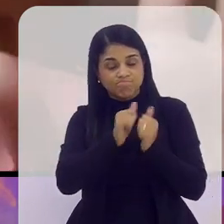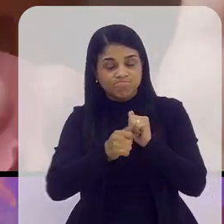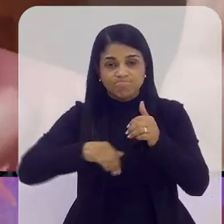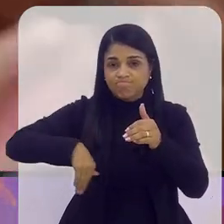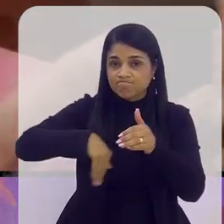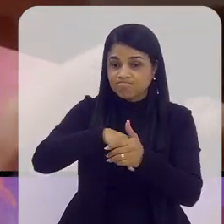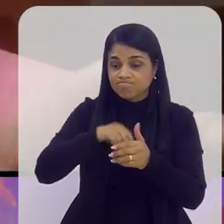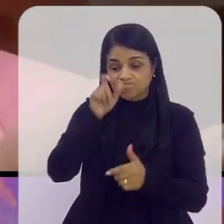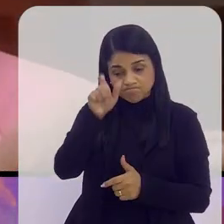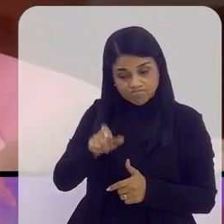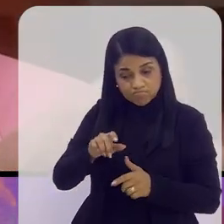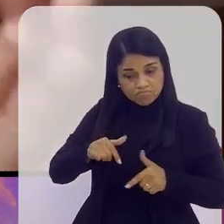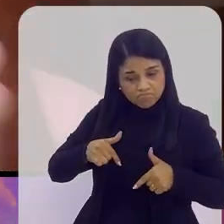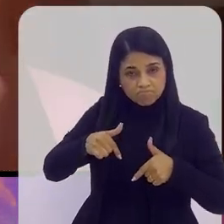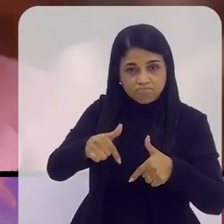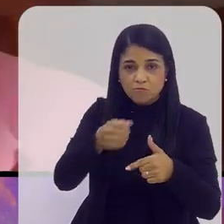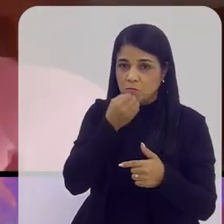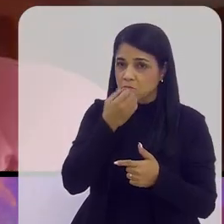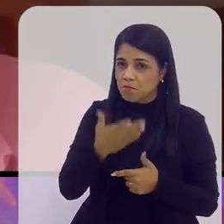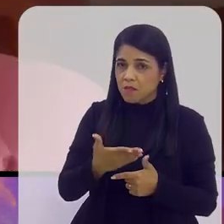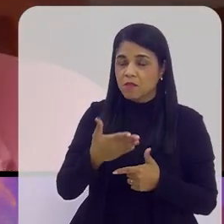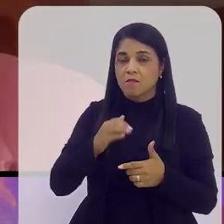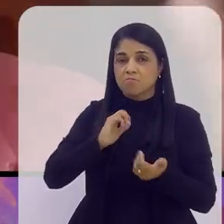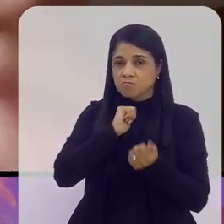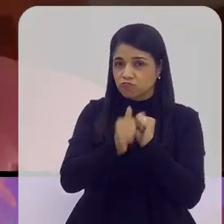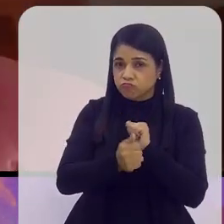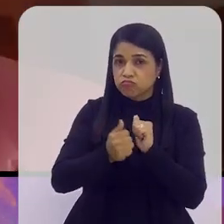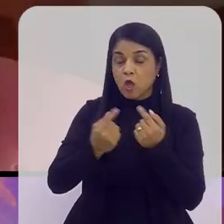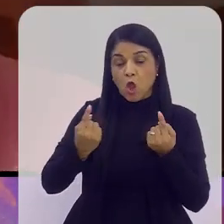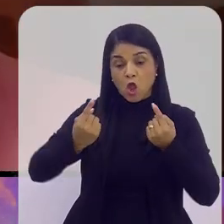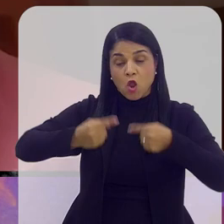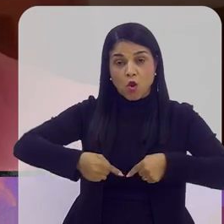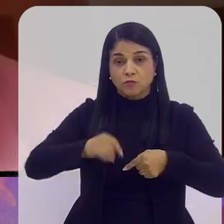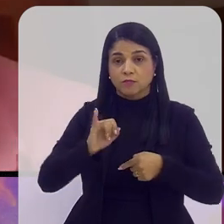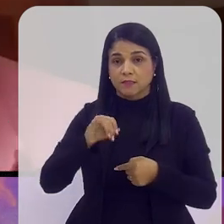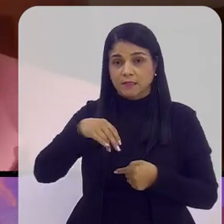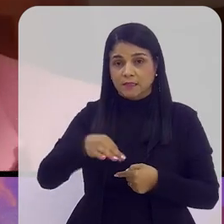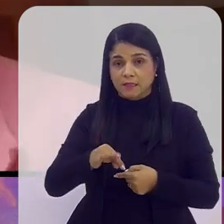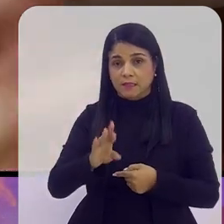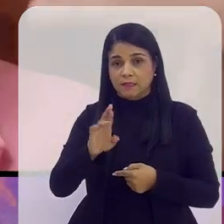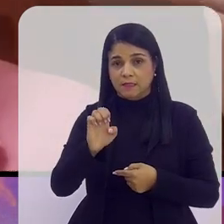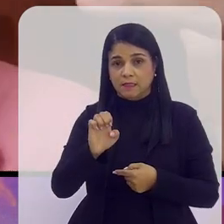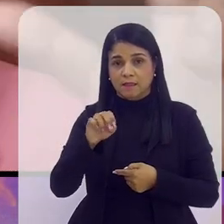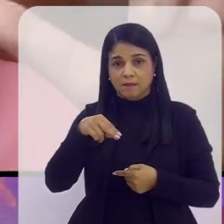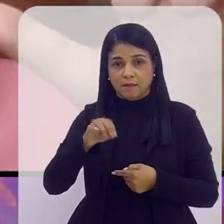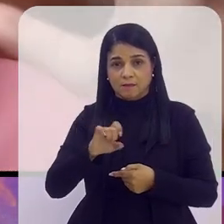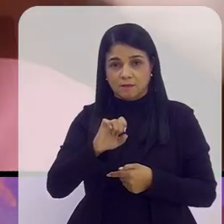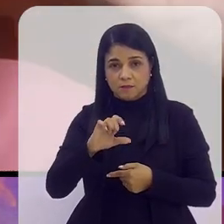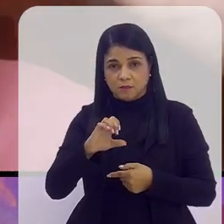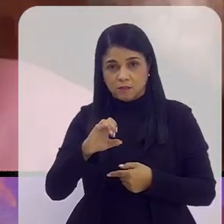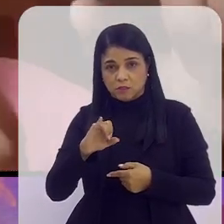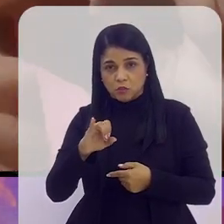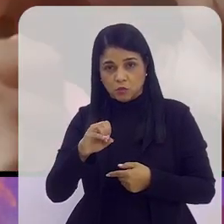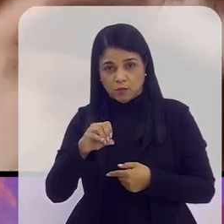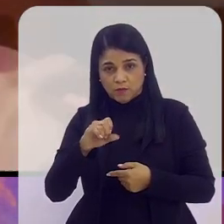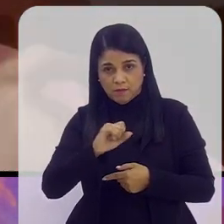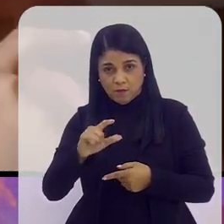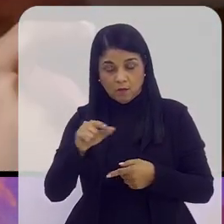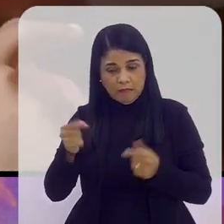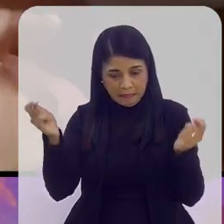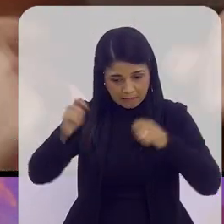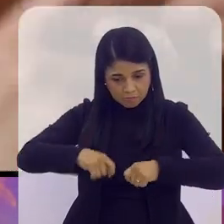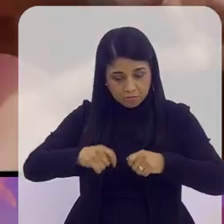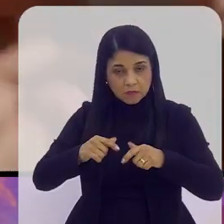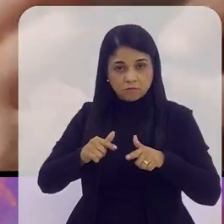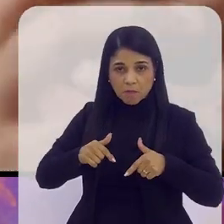que está performando bem, e é o caso dele, a exceção da expulsão boba contra o Internacional, e aí faz uma projeção. Será que o Samuel Xavier tem